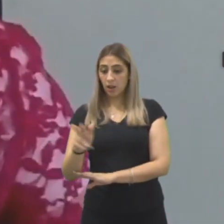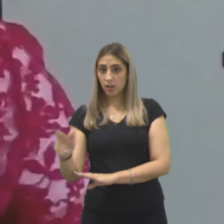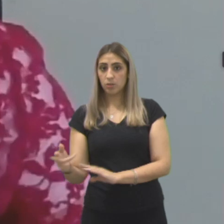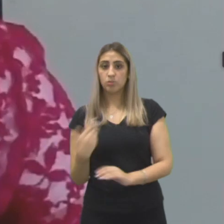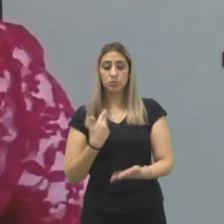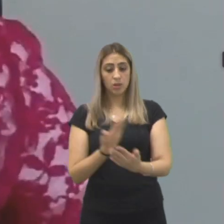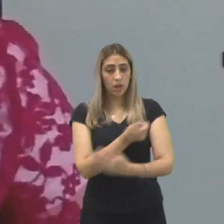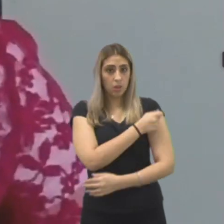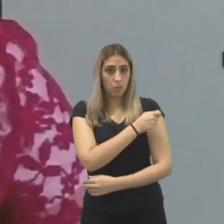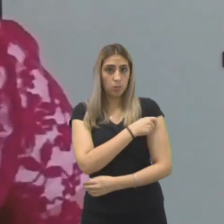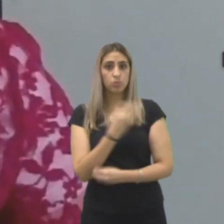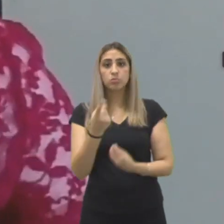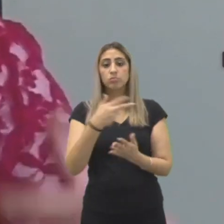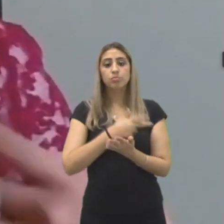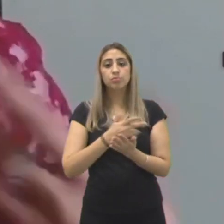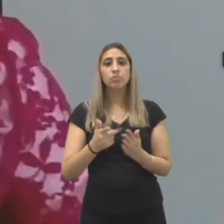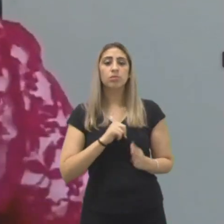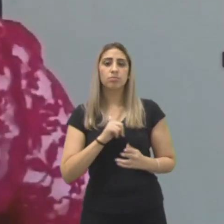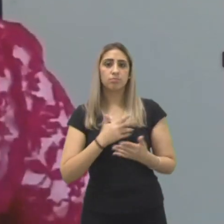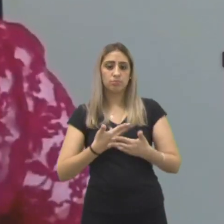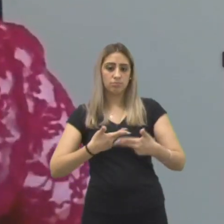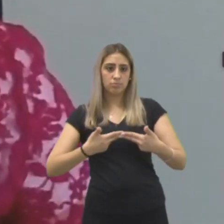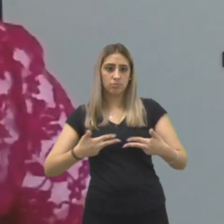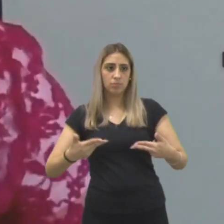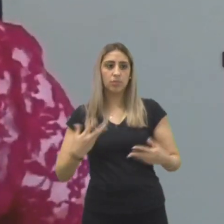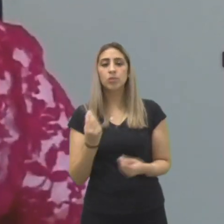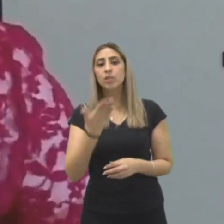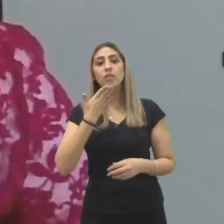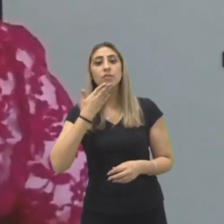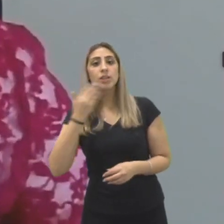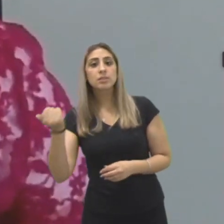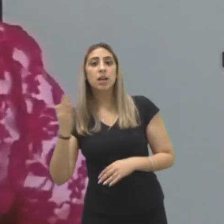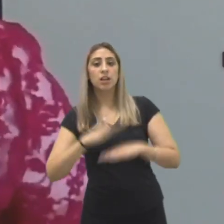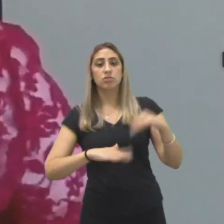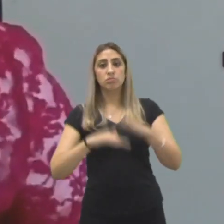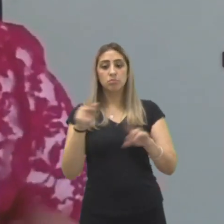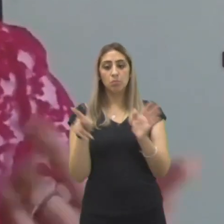múltiplos talentos, muita